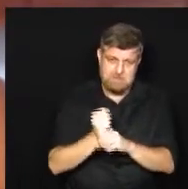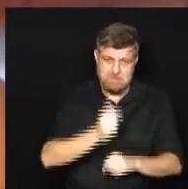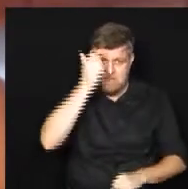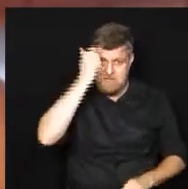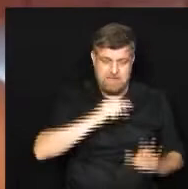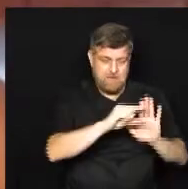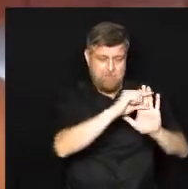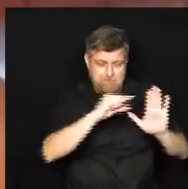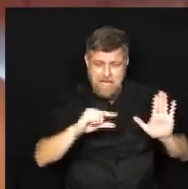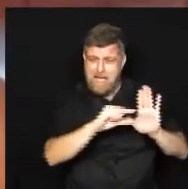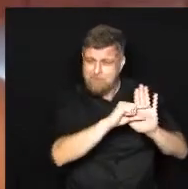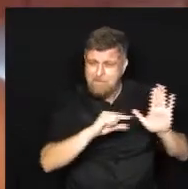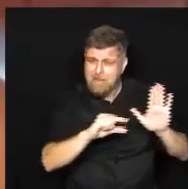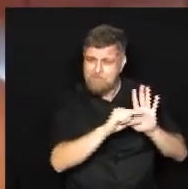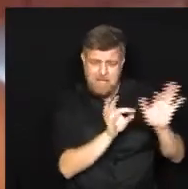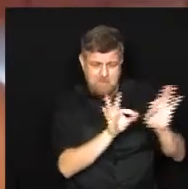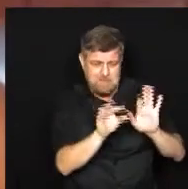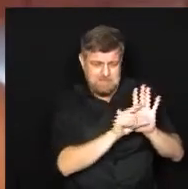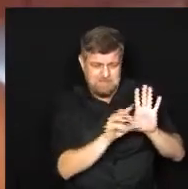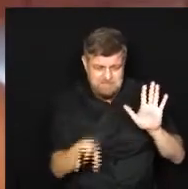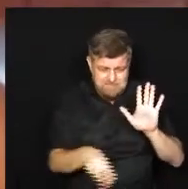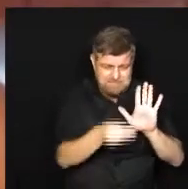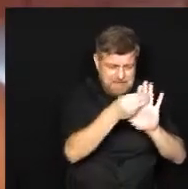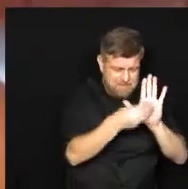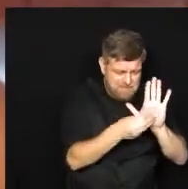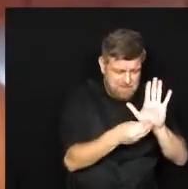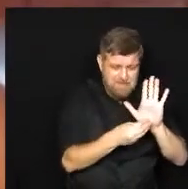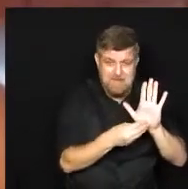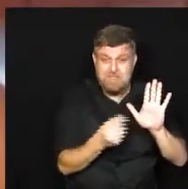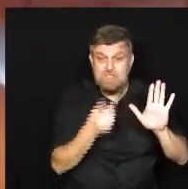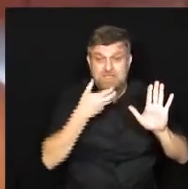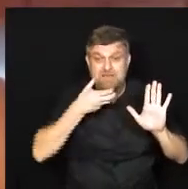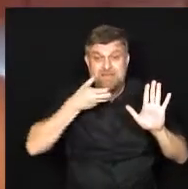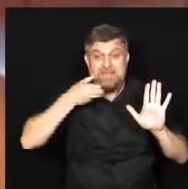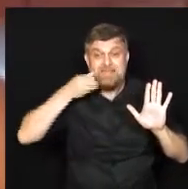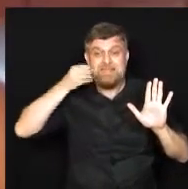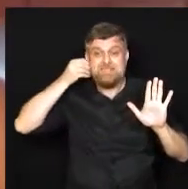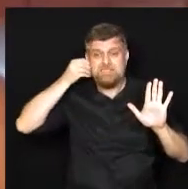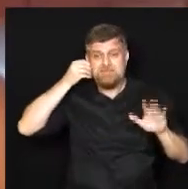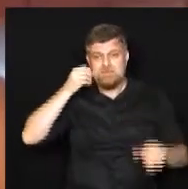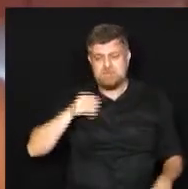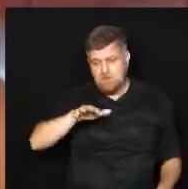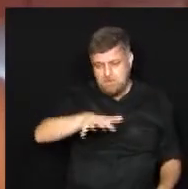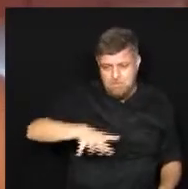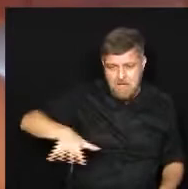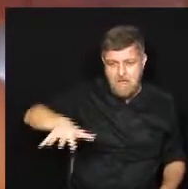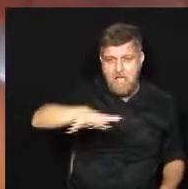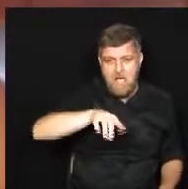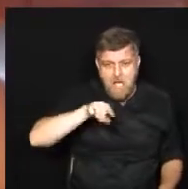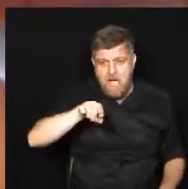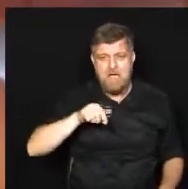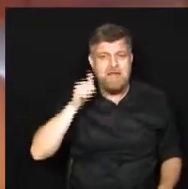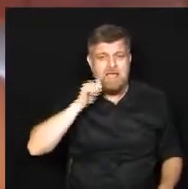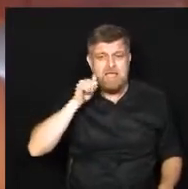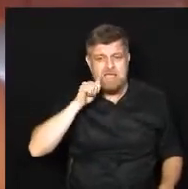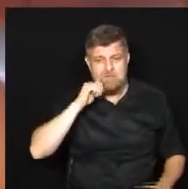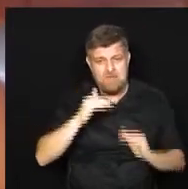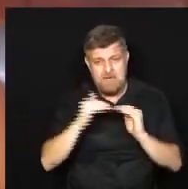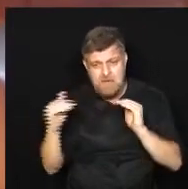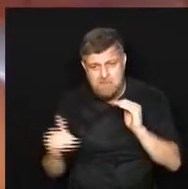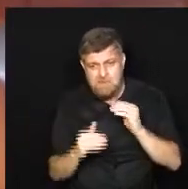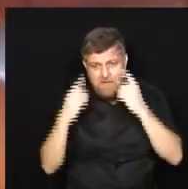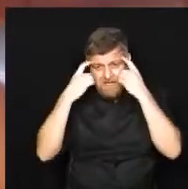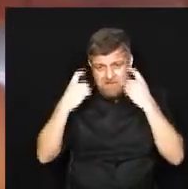apresentamos várias emendas para destinação de verba para os serviços que atendem as mulheres em situação